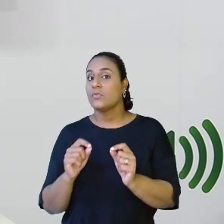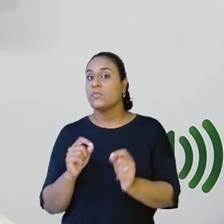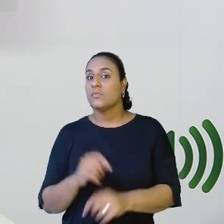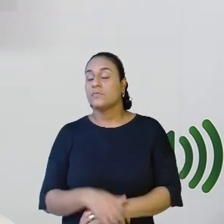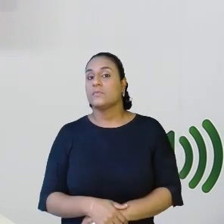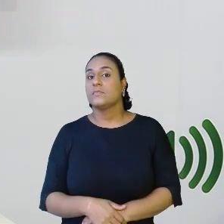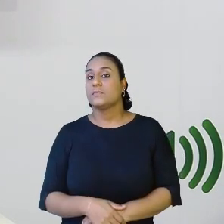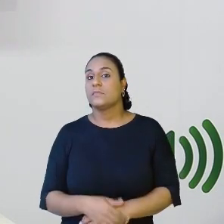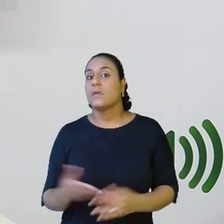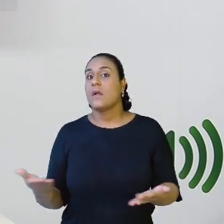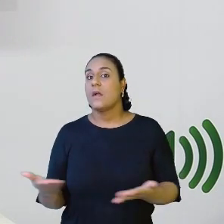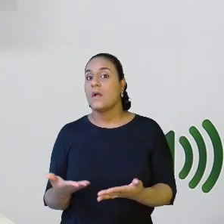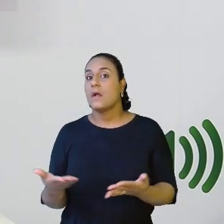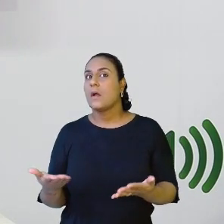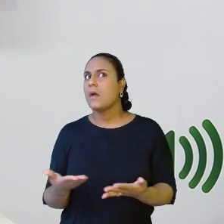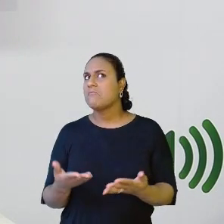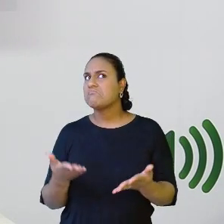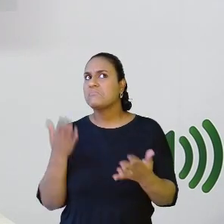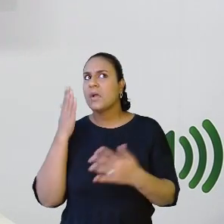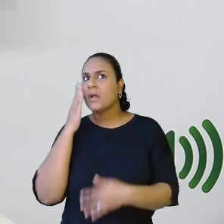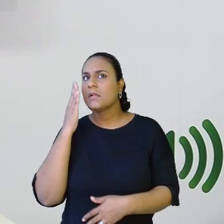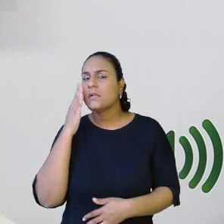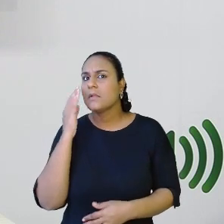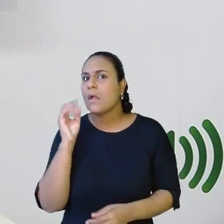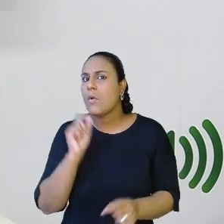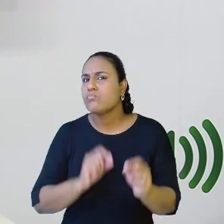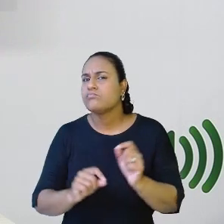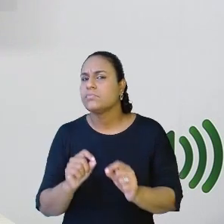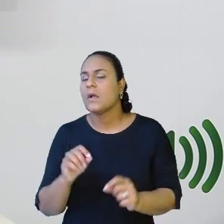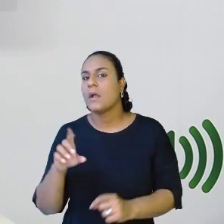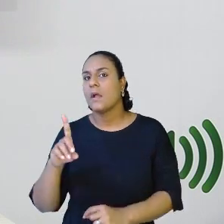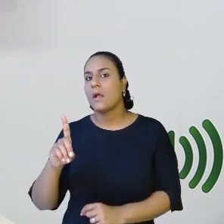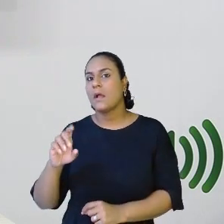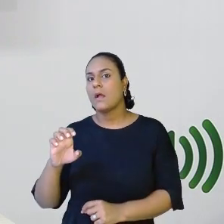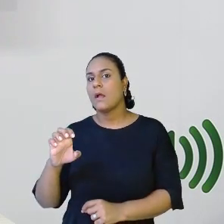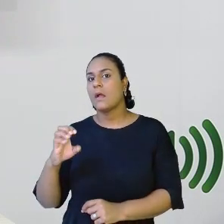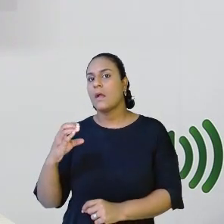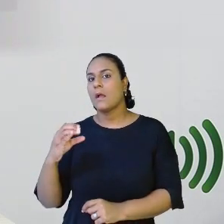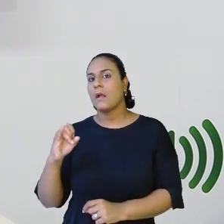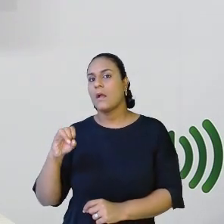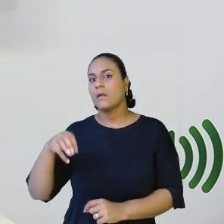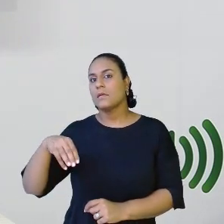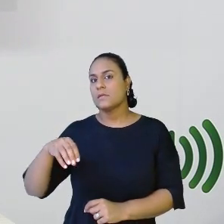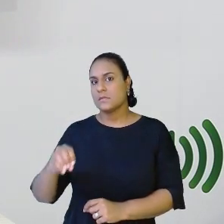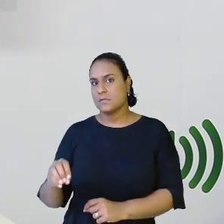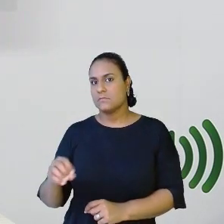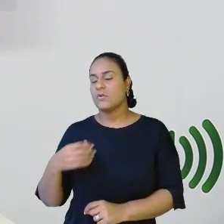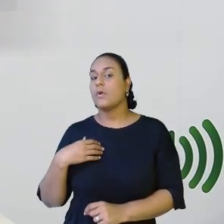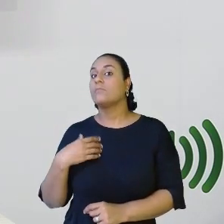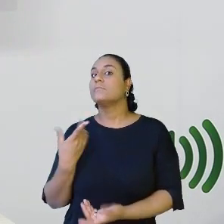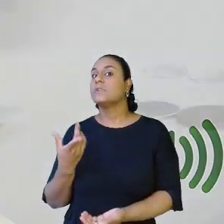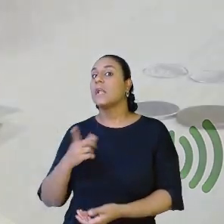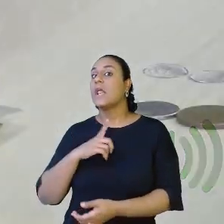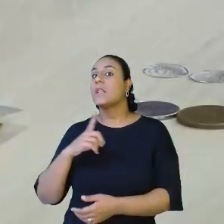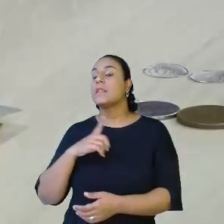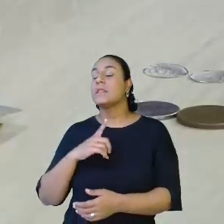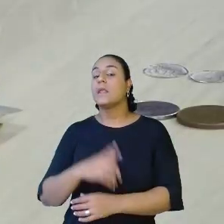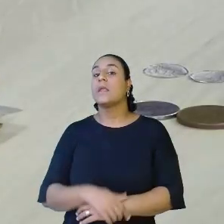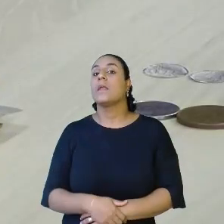nós vamos compreender o que é décimo. Décimo é eu pegar o meu inteiro